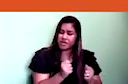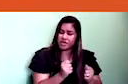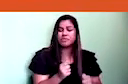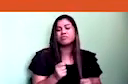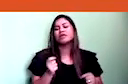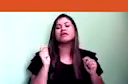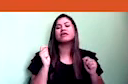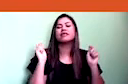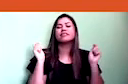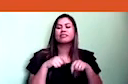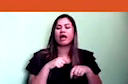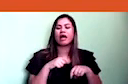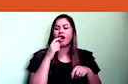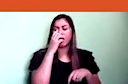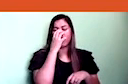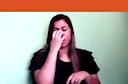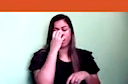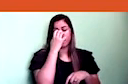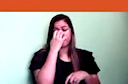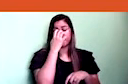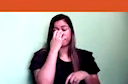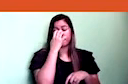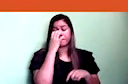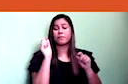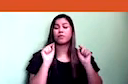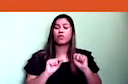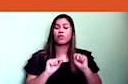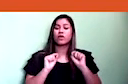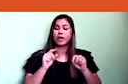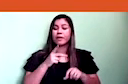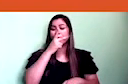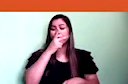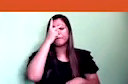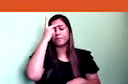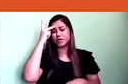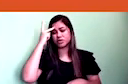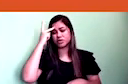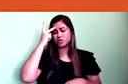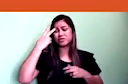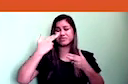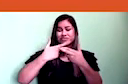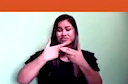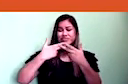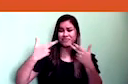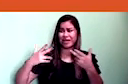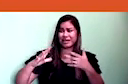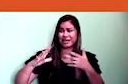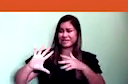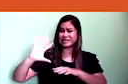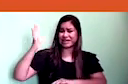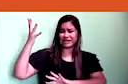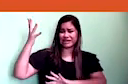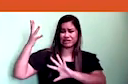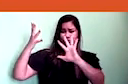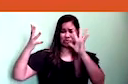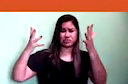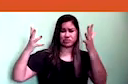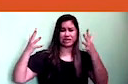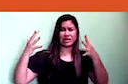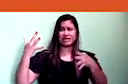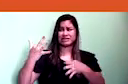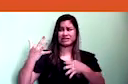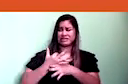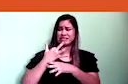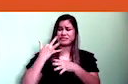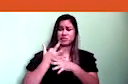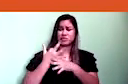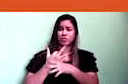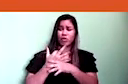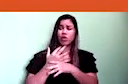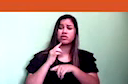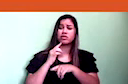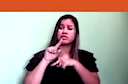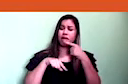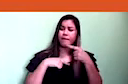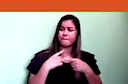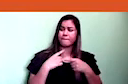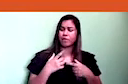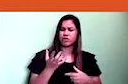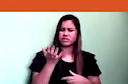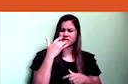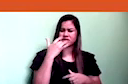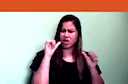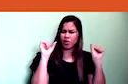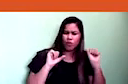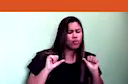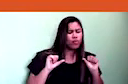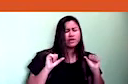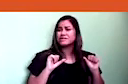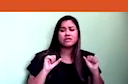sair, a fazer com que as pessoas saiam das suas adversidades de maneira mais forte, né? É a capacidade de cuidar de si mesmo, cuide de